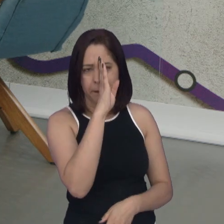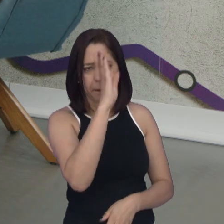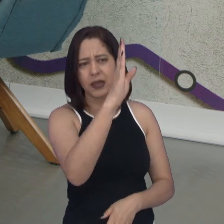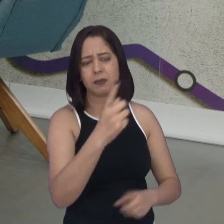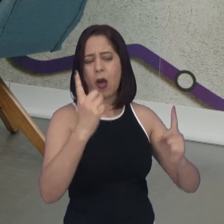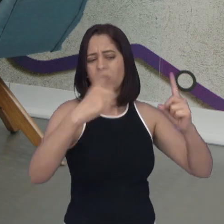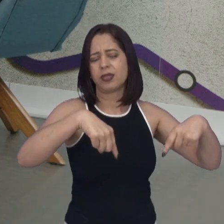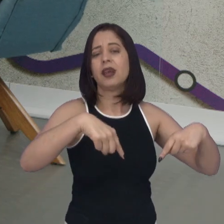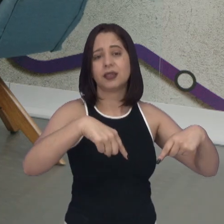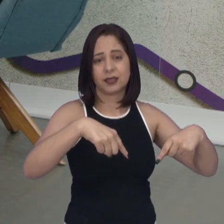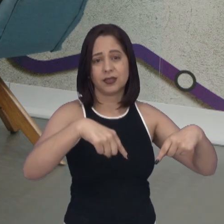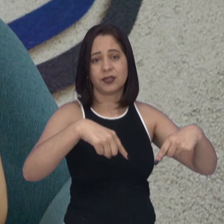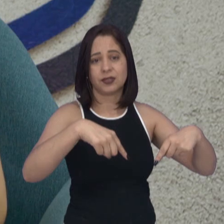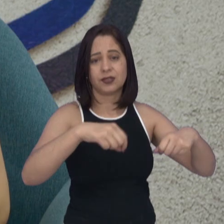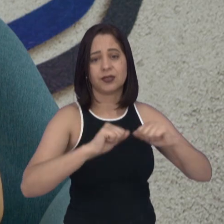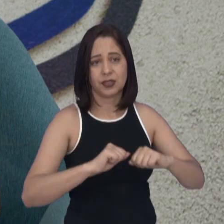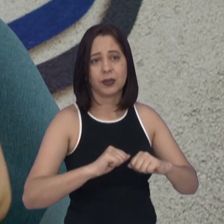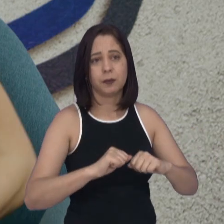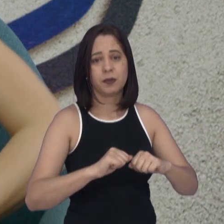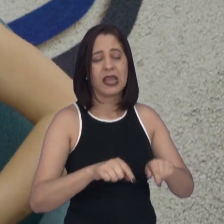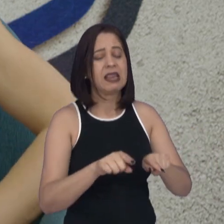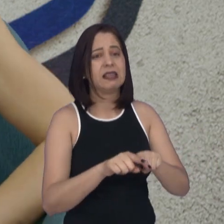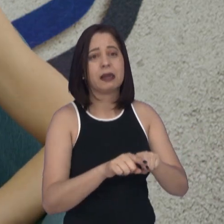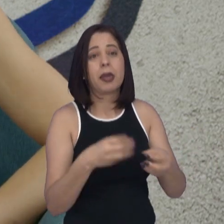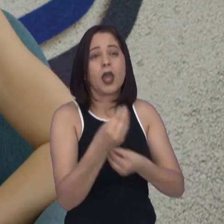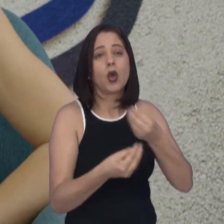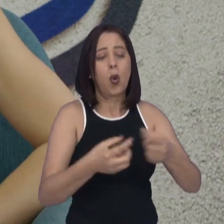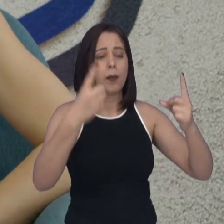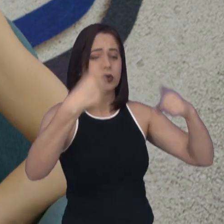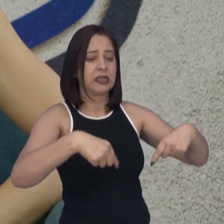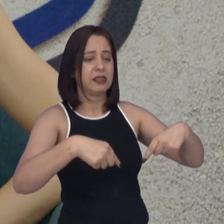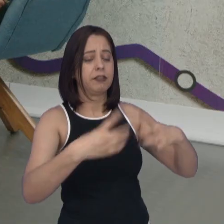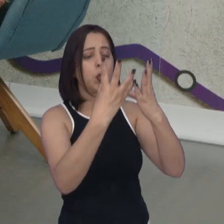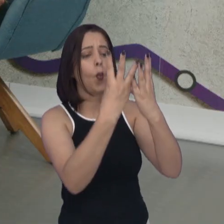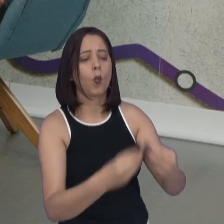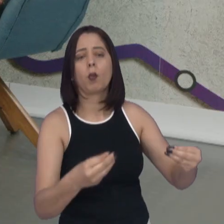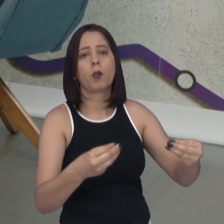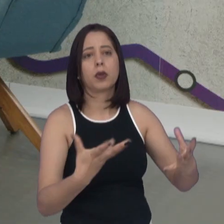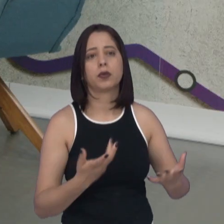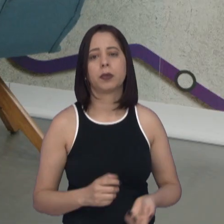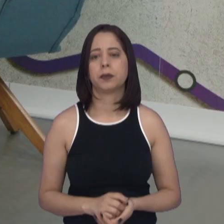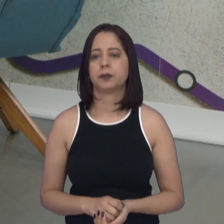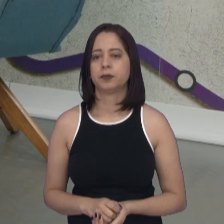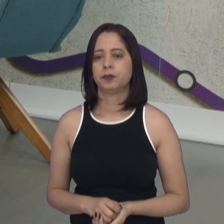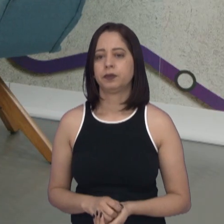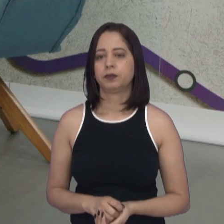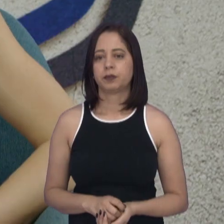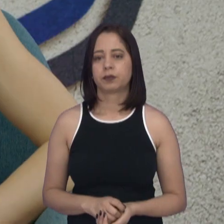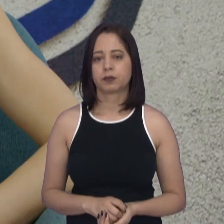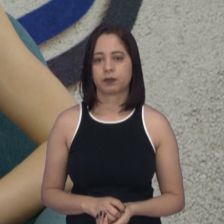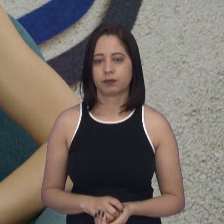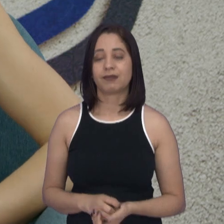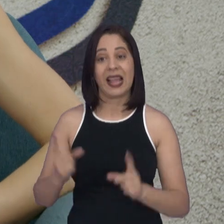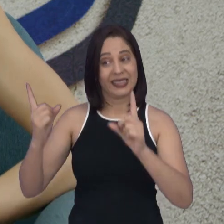desafios enfrentados e como é que eles podem aí ser superados, né, a partir desse mercado. Uhum. Bom,